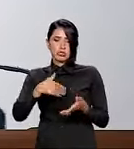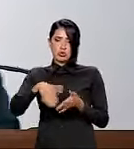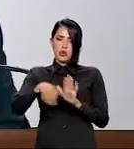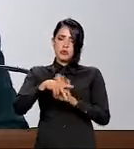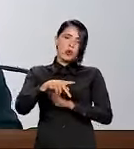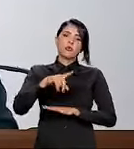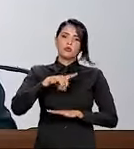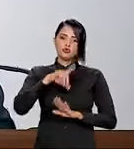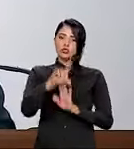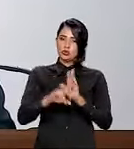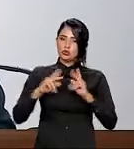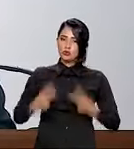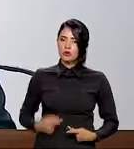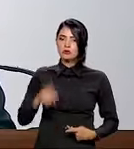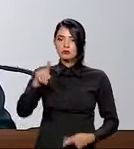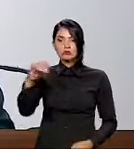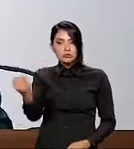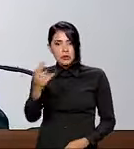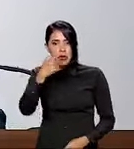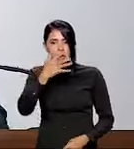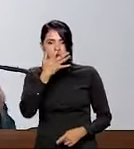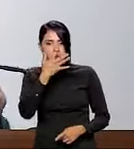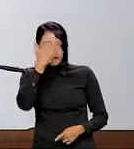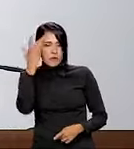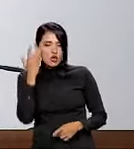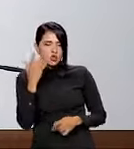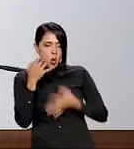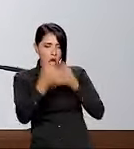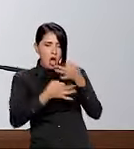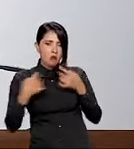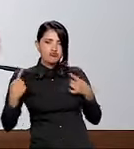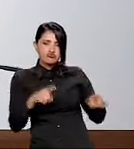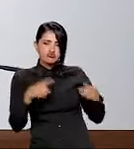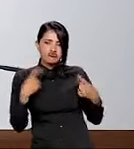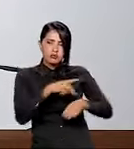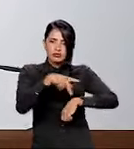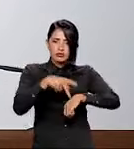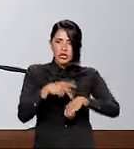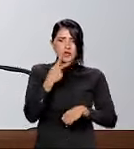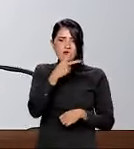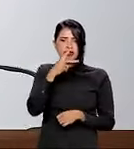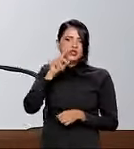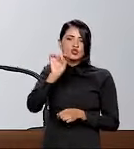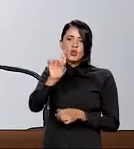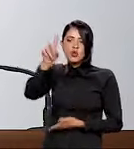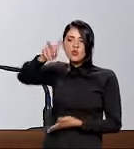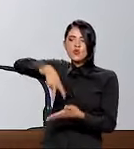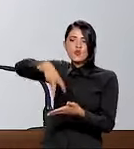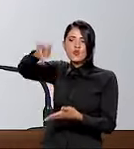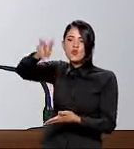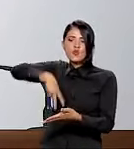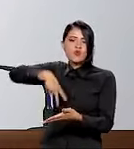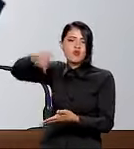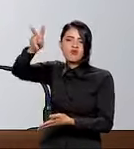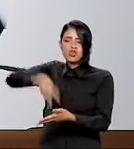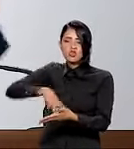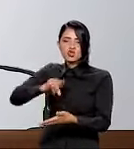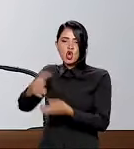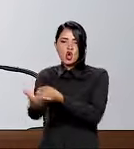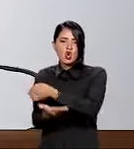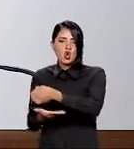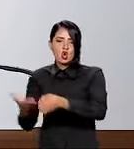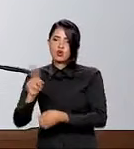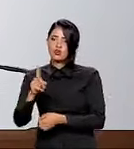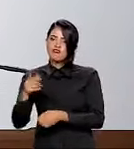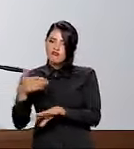É importante que as pessoas, ao fazer juízo de valor de um país, não façam pelo que lê apenas. É importante as